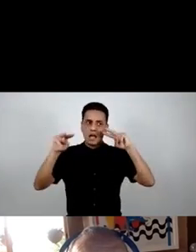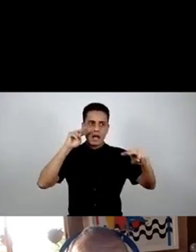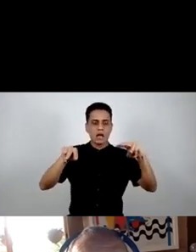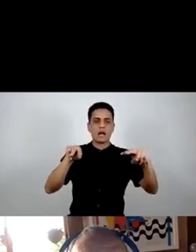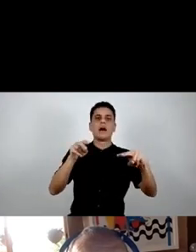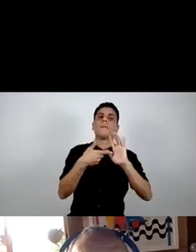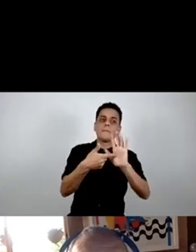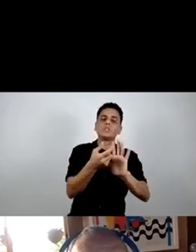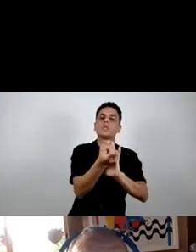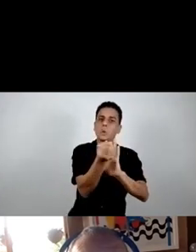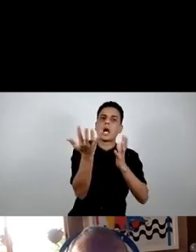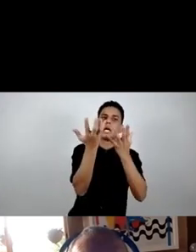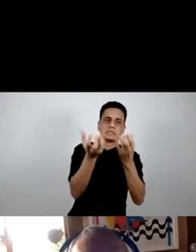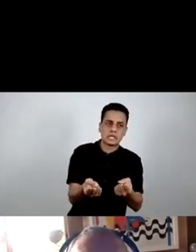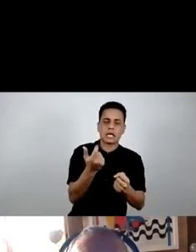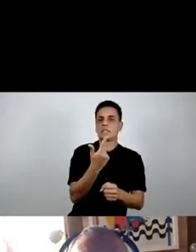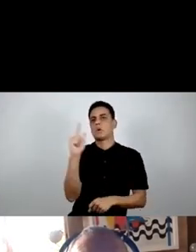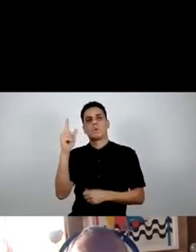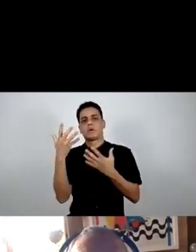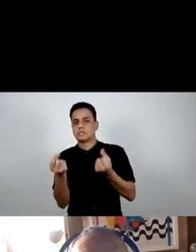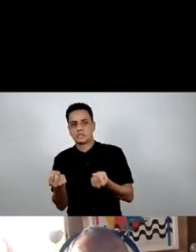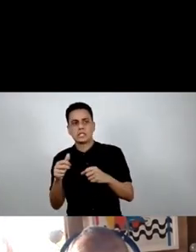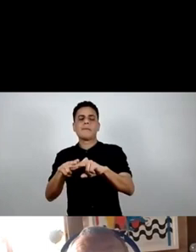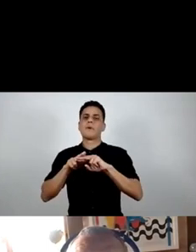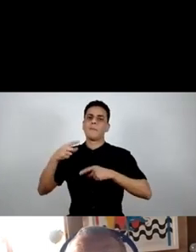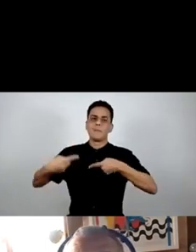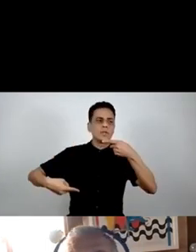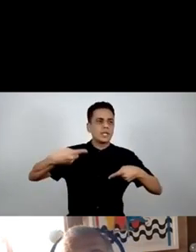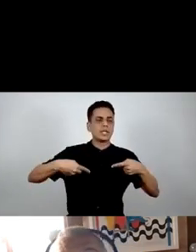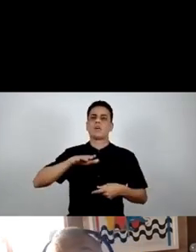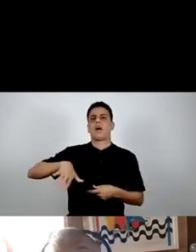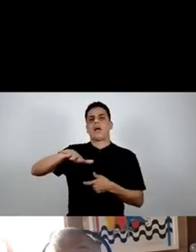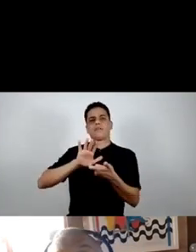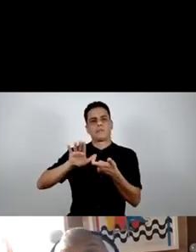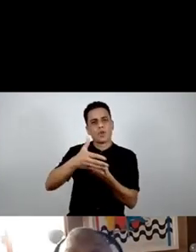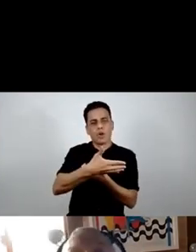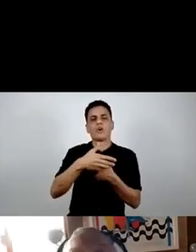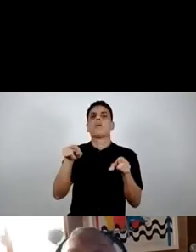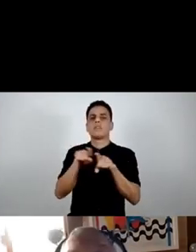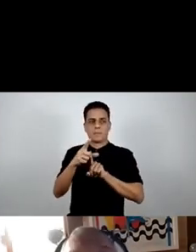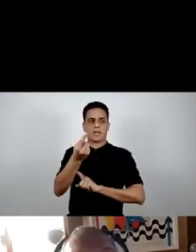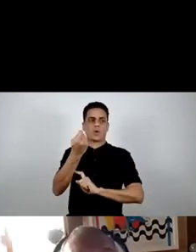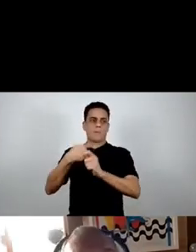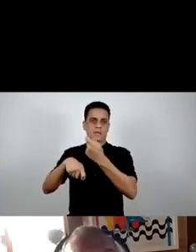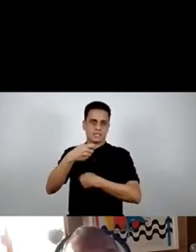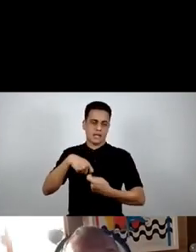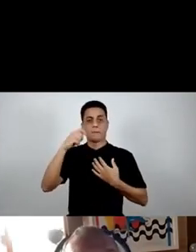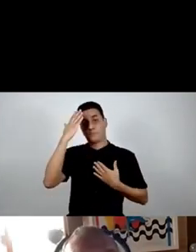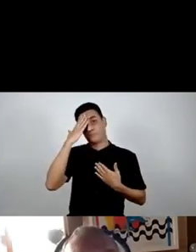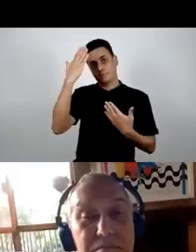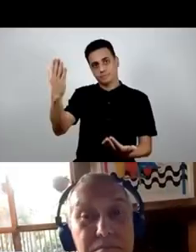do Brasil pelas questões políticas, tecnológicas ou também comerciais. Muito obrigado.